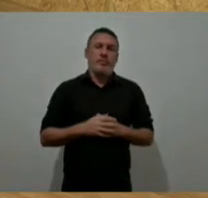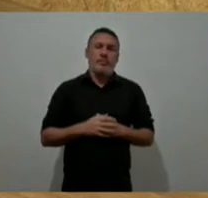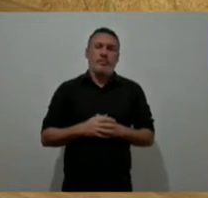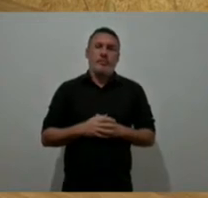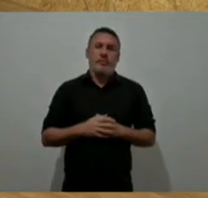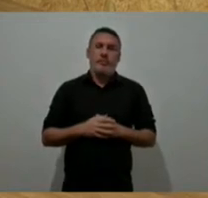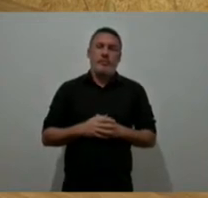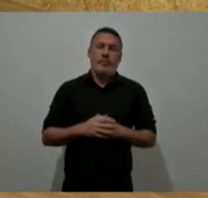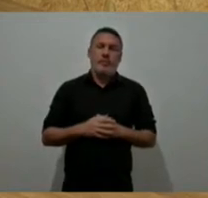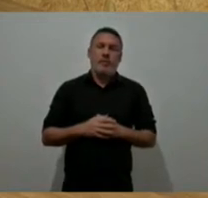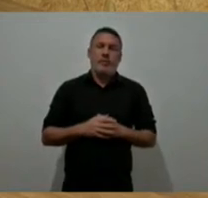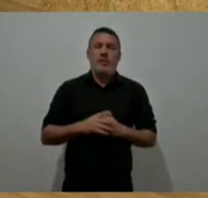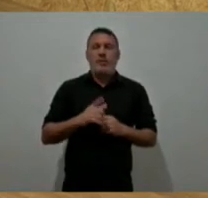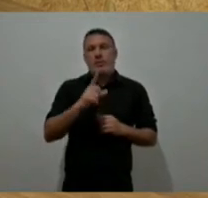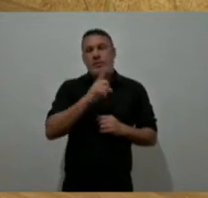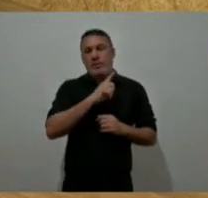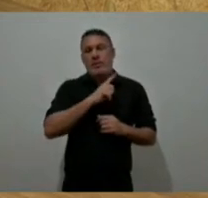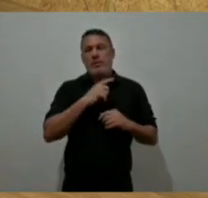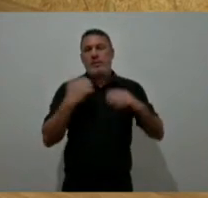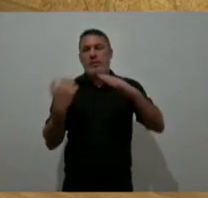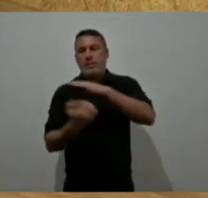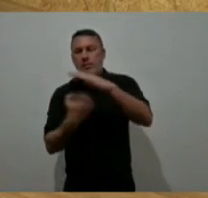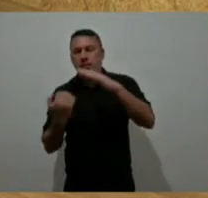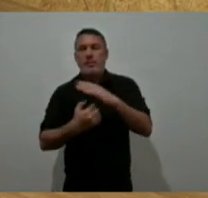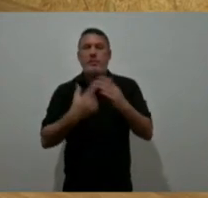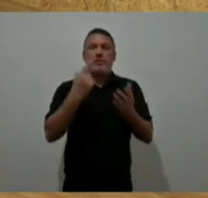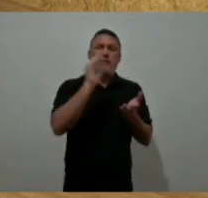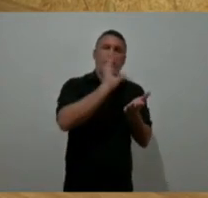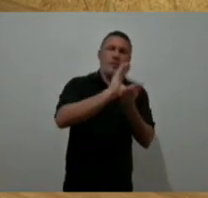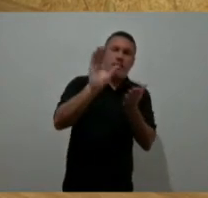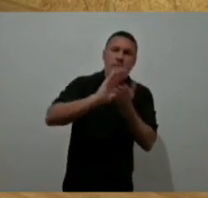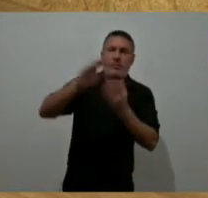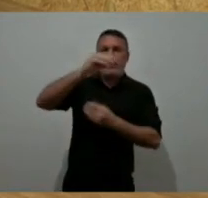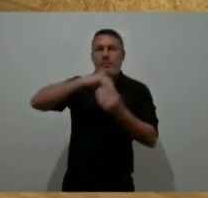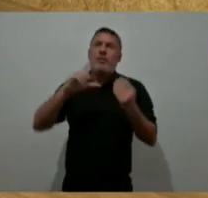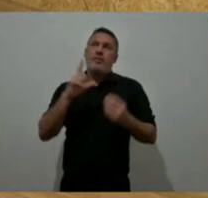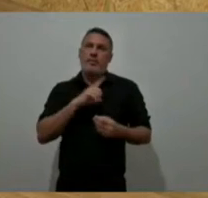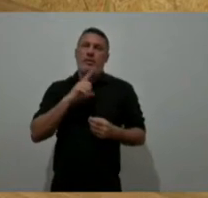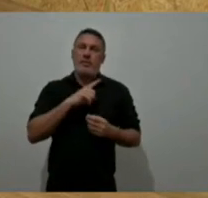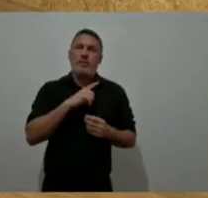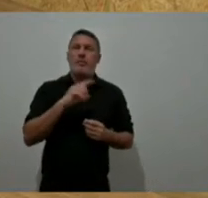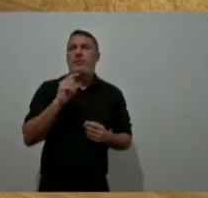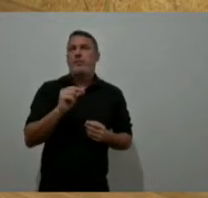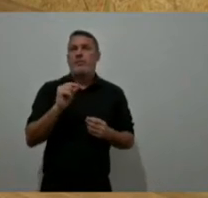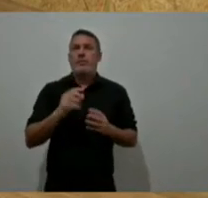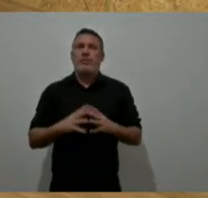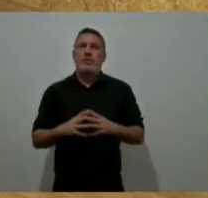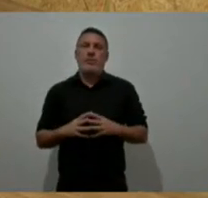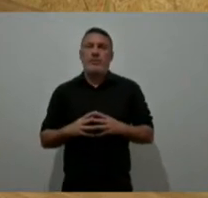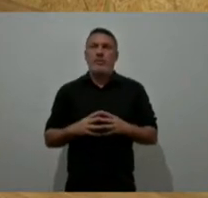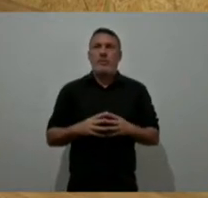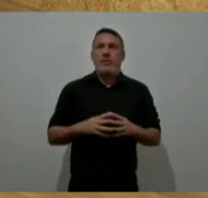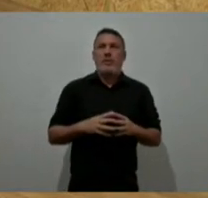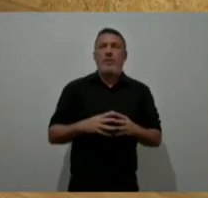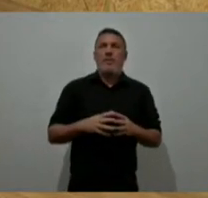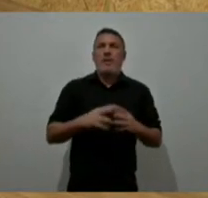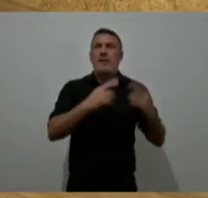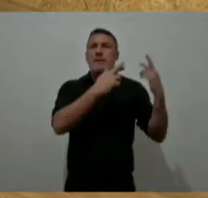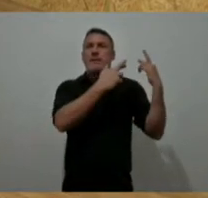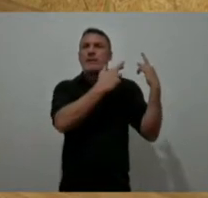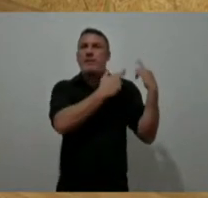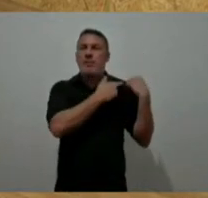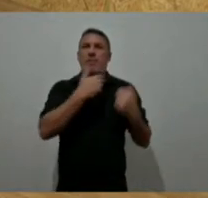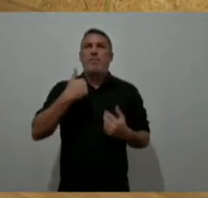empresário, o investidor, nesse caso, também tem uma responsabilidade, uma capacidade de impacto, como